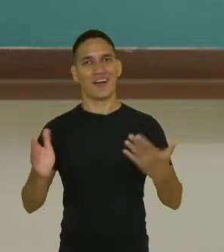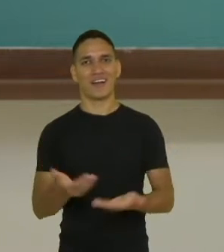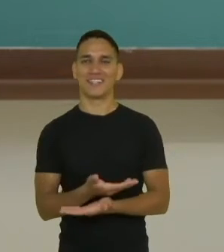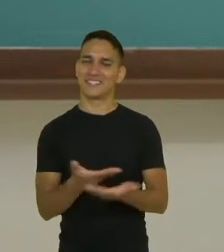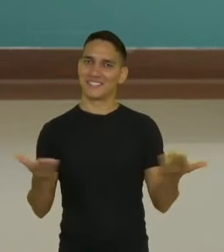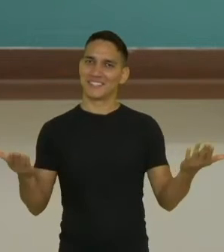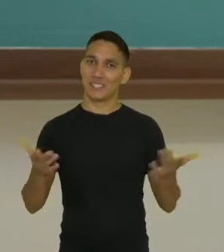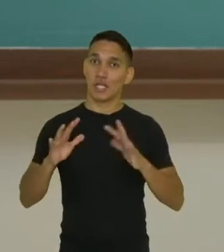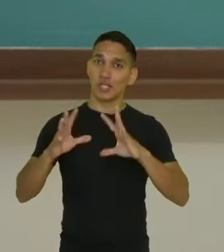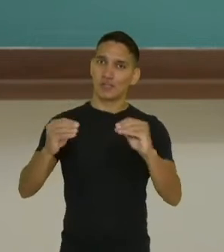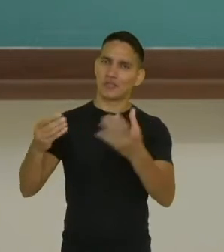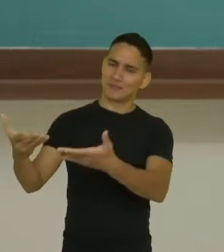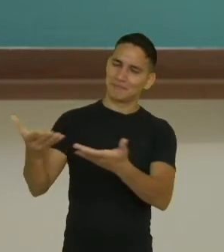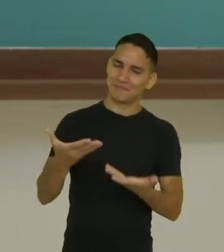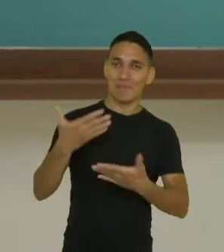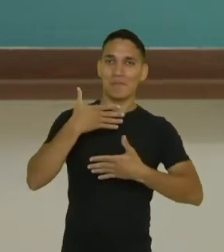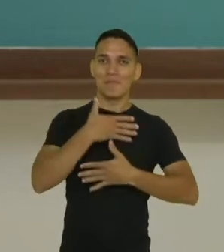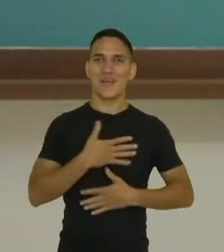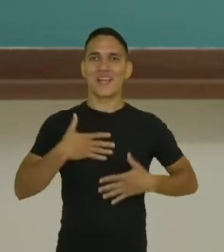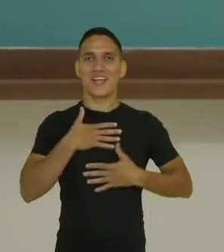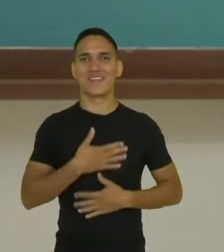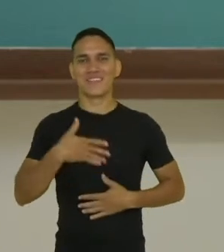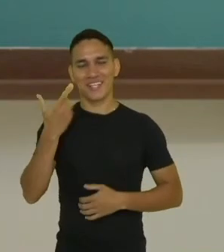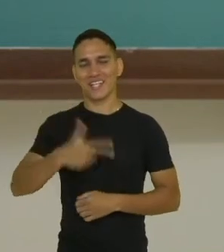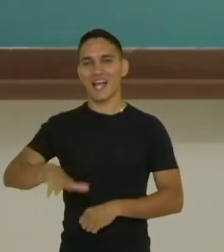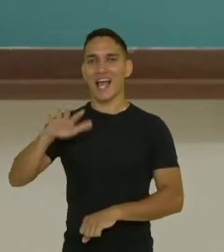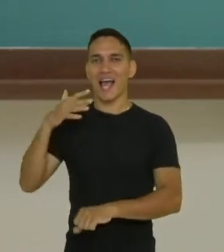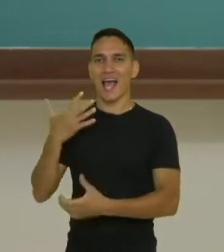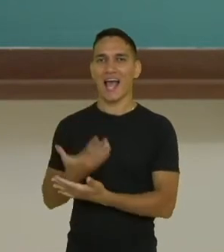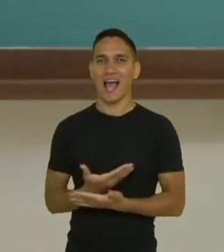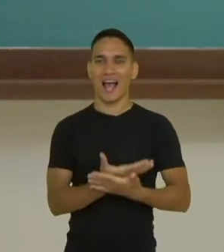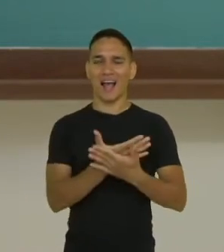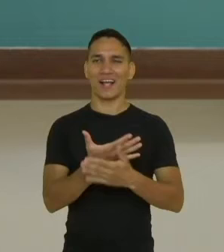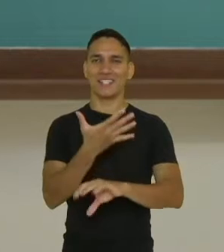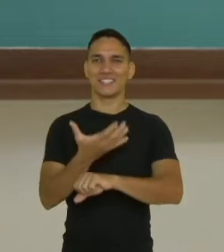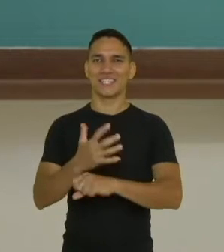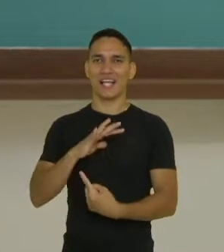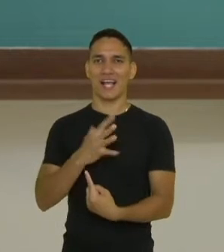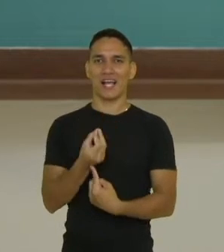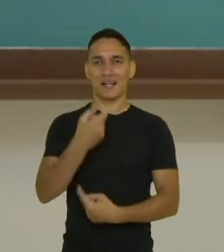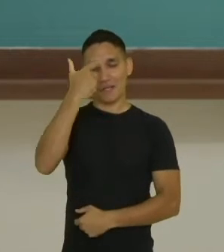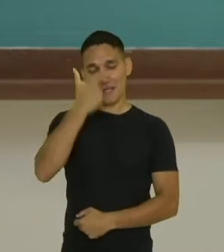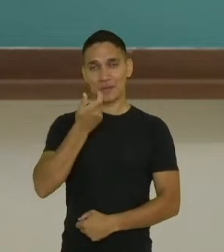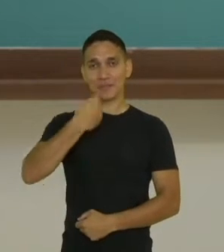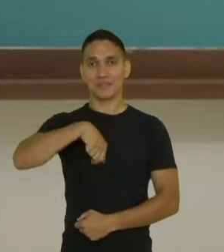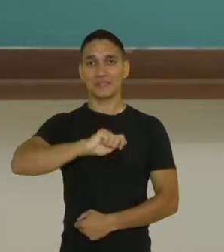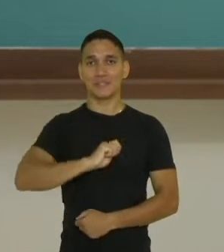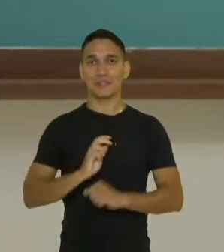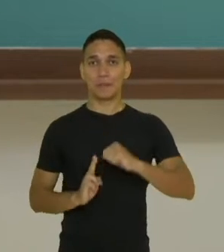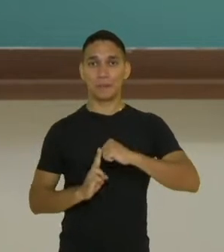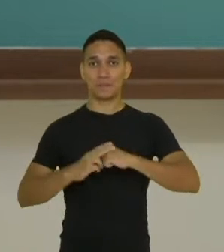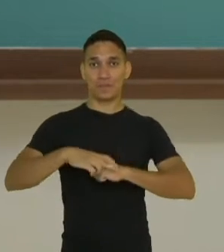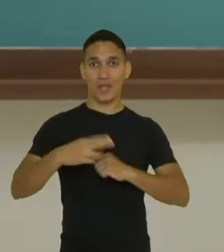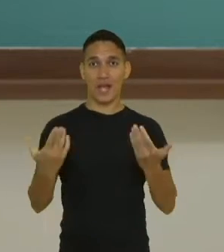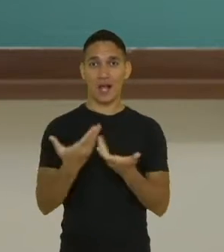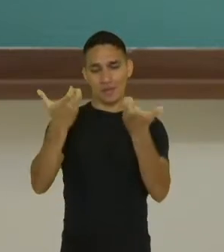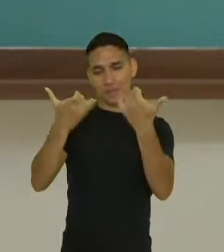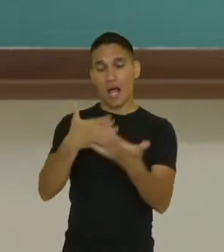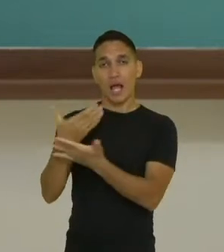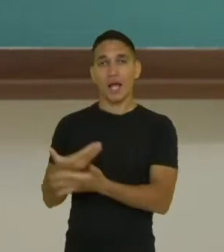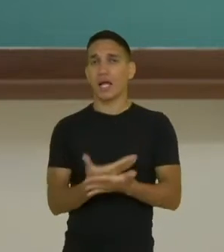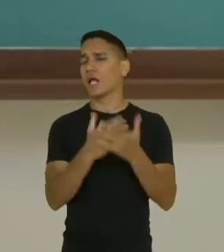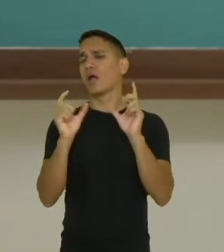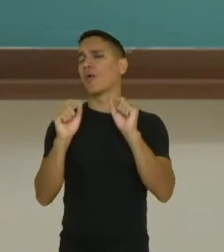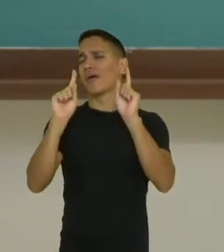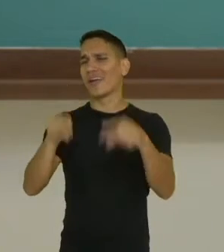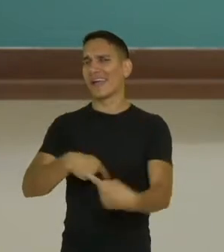Olá, sejam bem-vindos a mais uma aula de arte. Eu sou o professor Roberval Carvalho e nesta aula nós iremos falar sobre